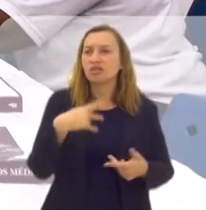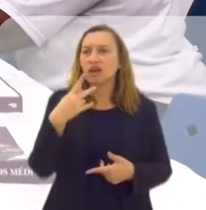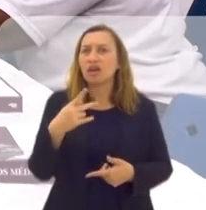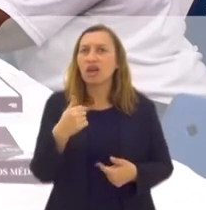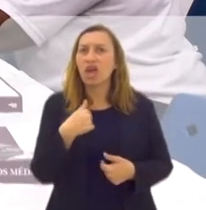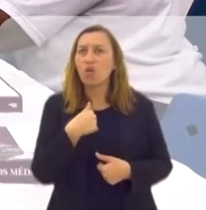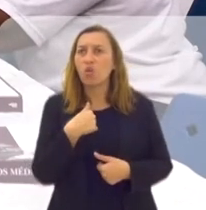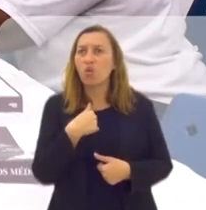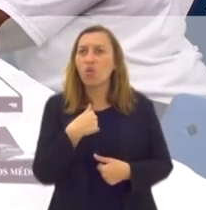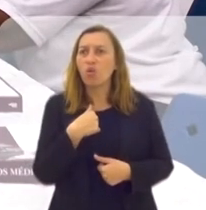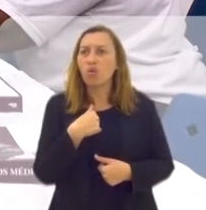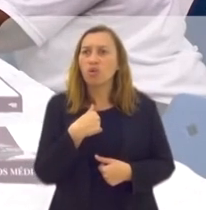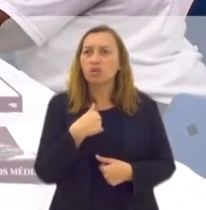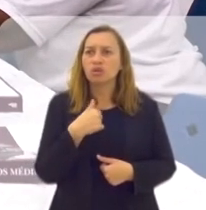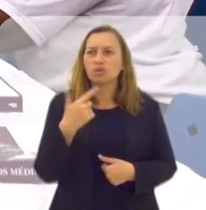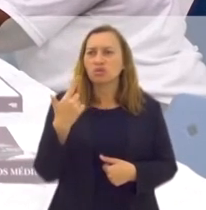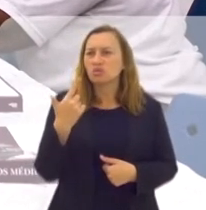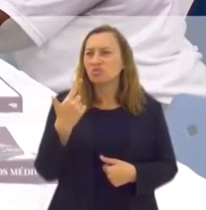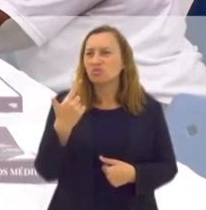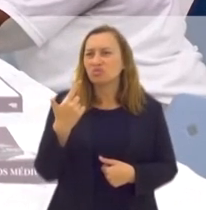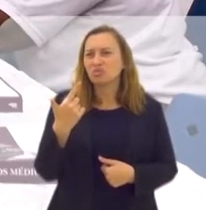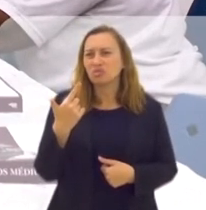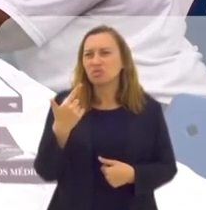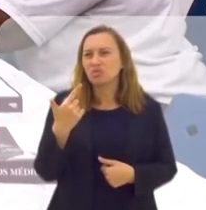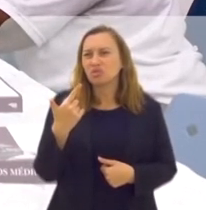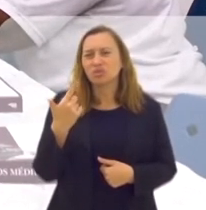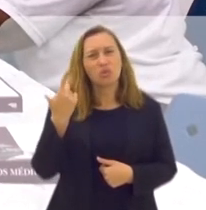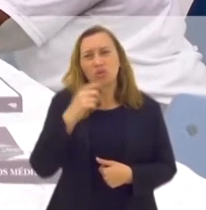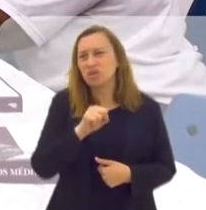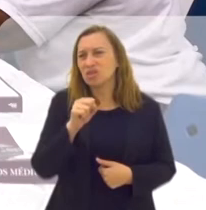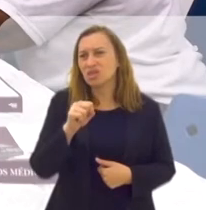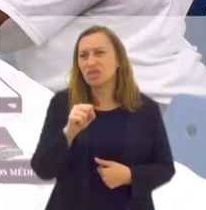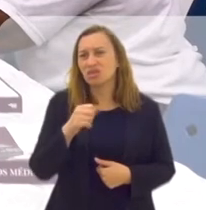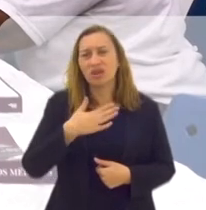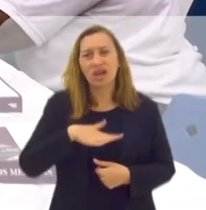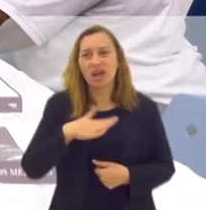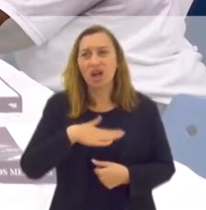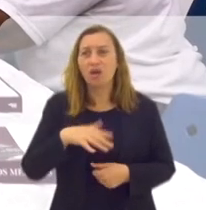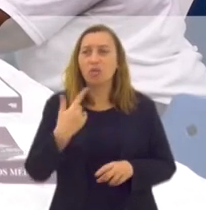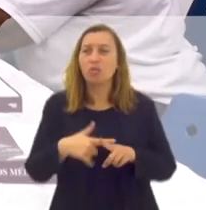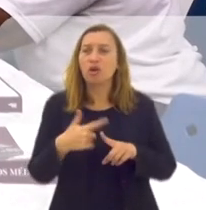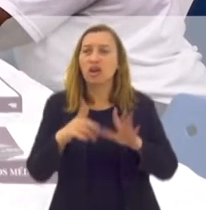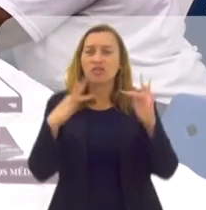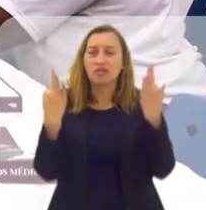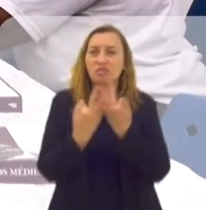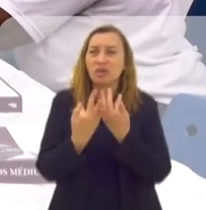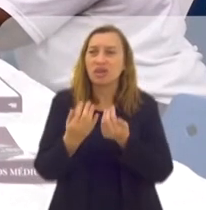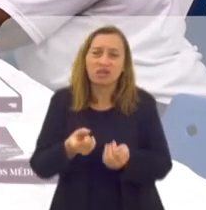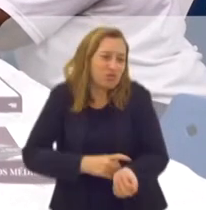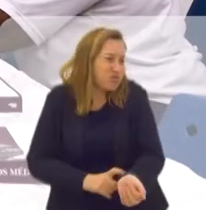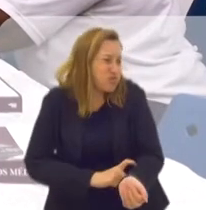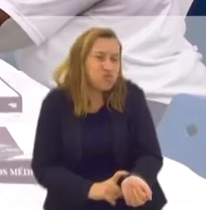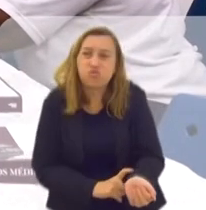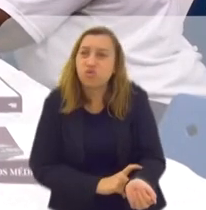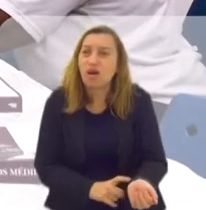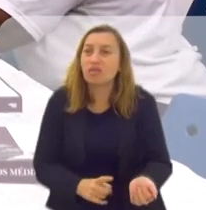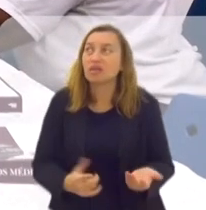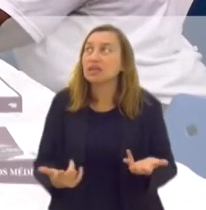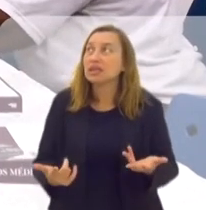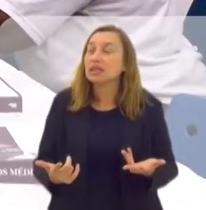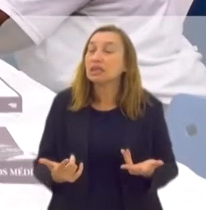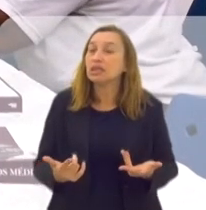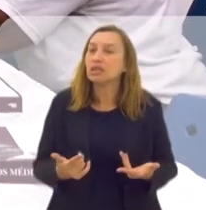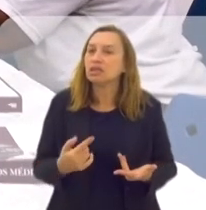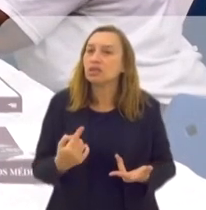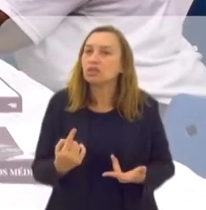E muitos dizem assim, não, mas eu não consigo sossegar, porque os meus parentes estão muito revoltados, e a